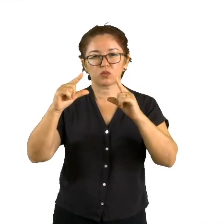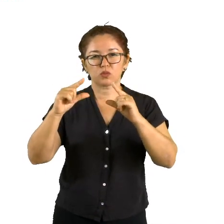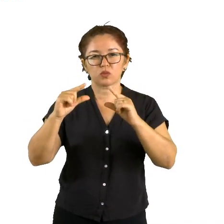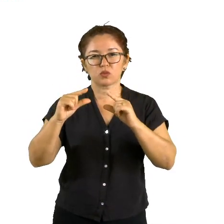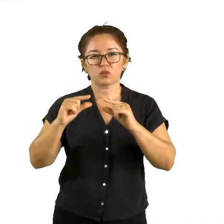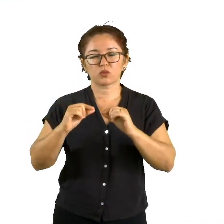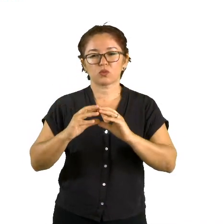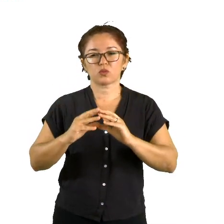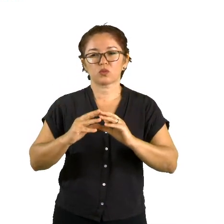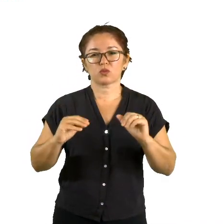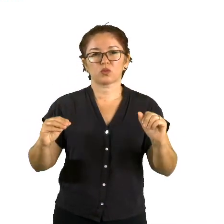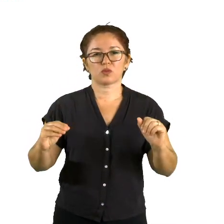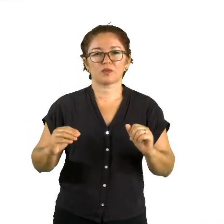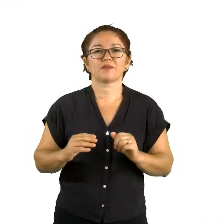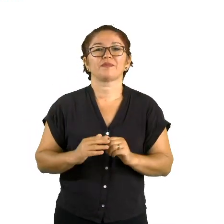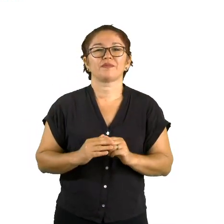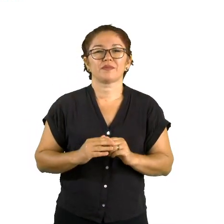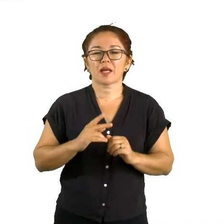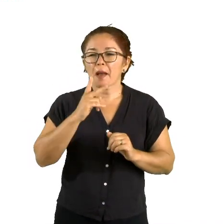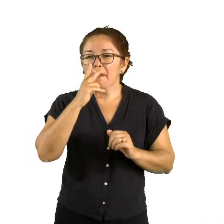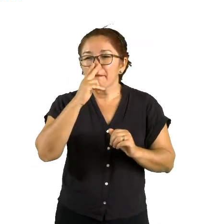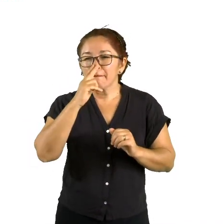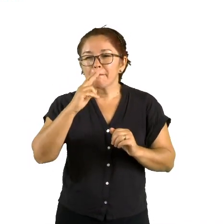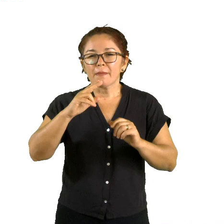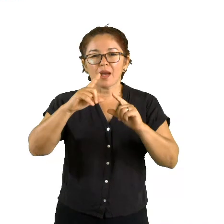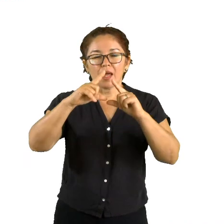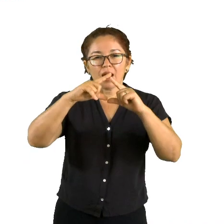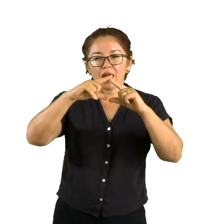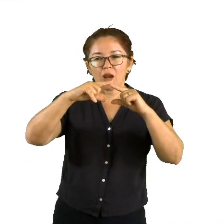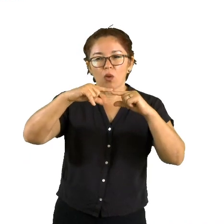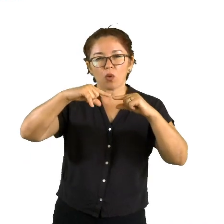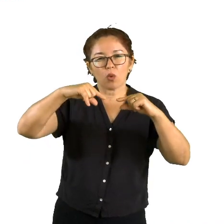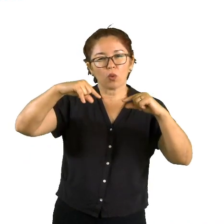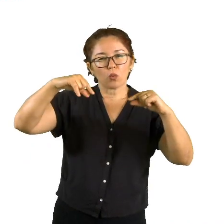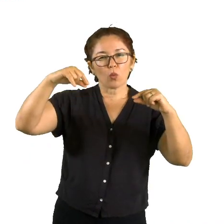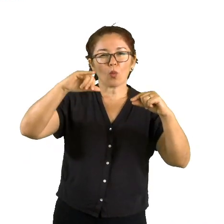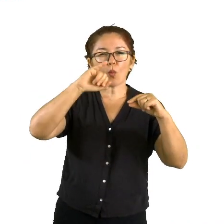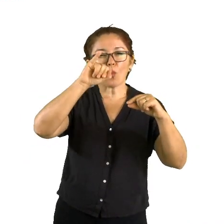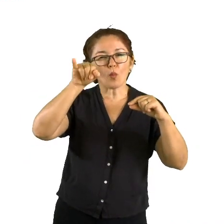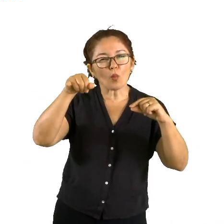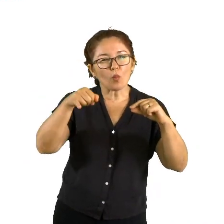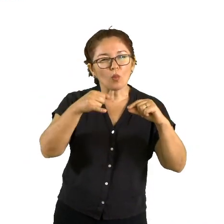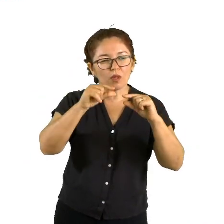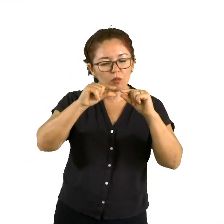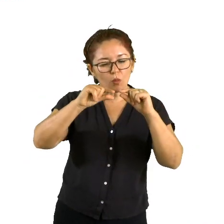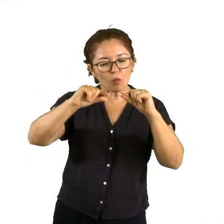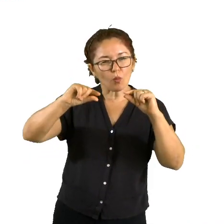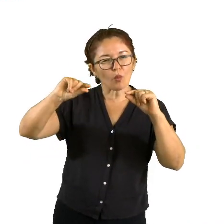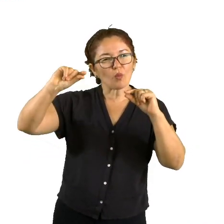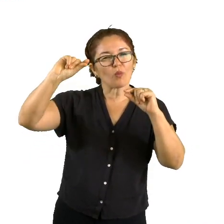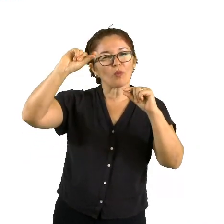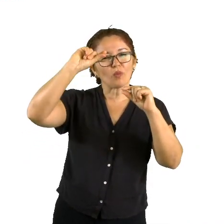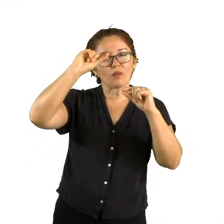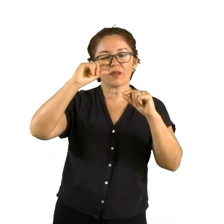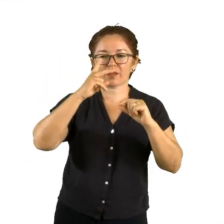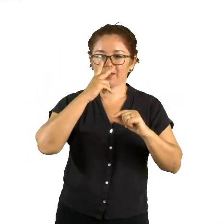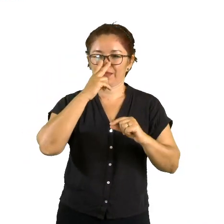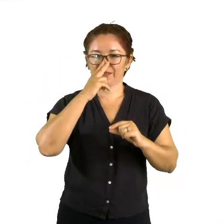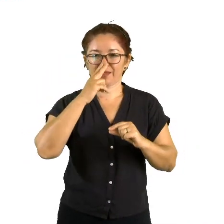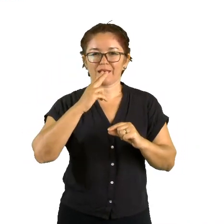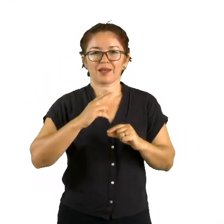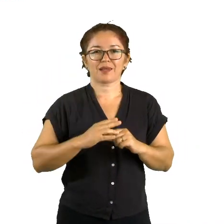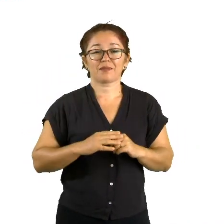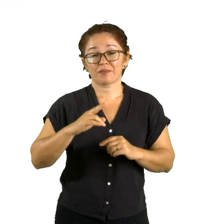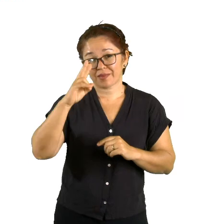até ficar cada vez mais magrinho, formando um fecha-parêntese. E esse D, então, pode nos ajudar a lembrar